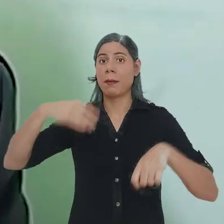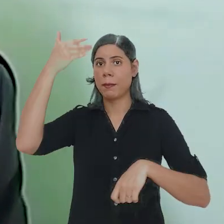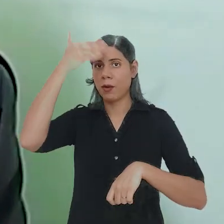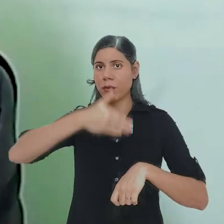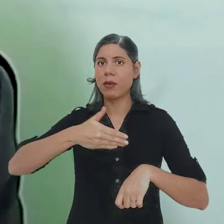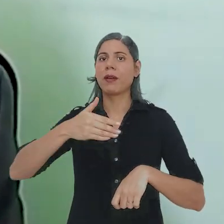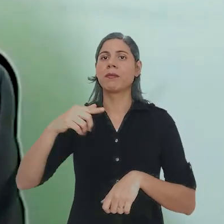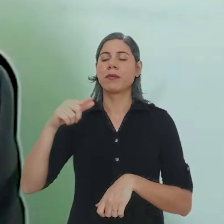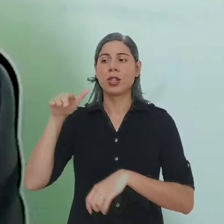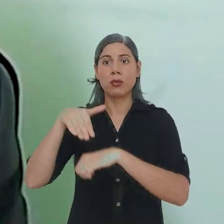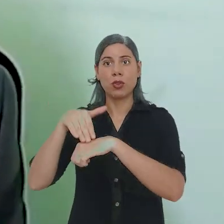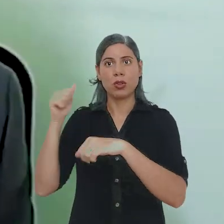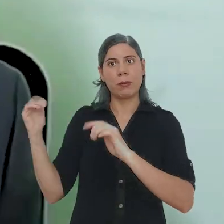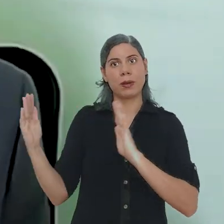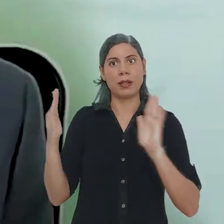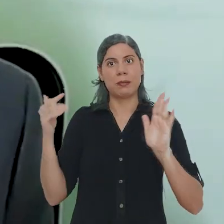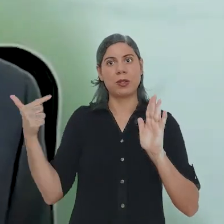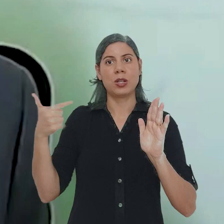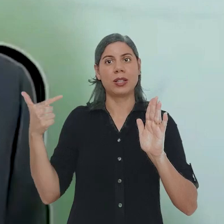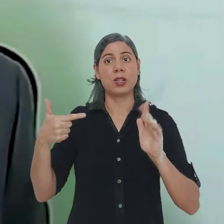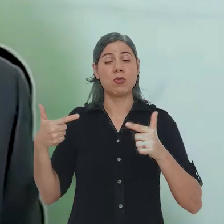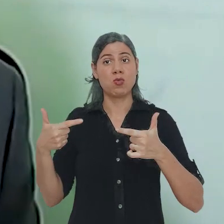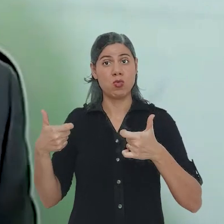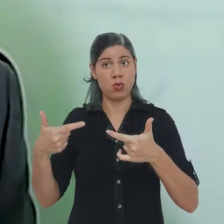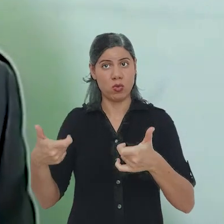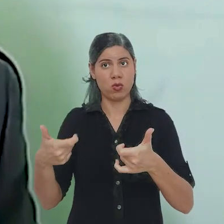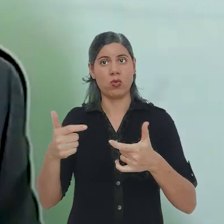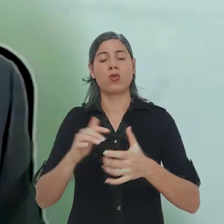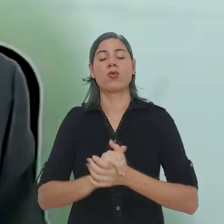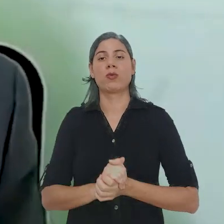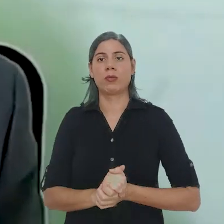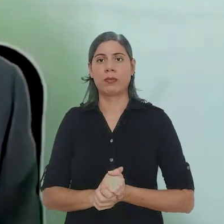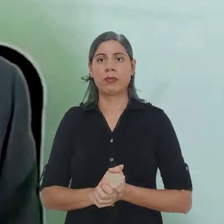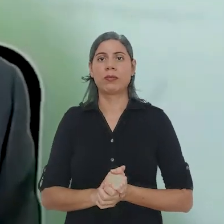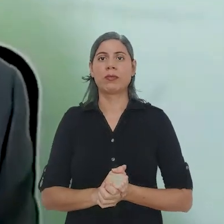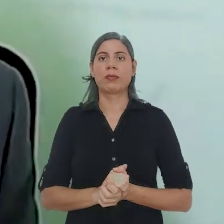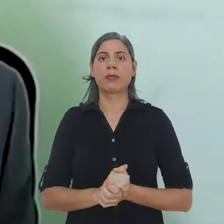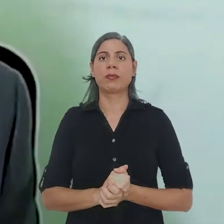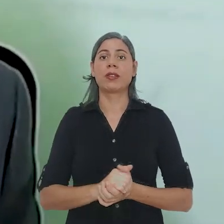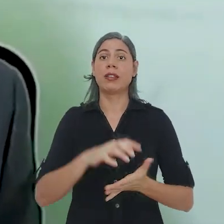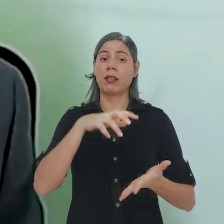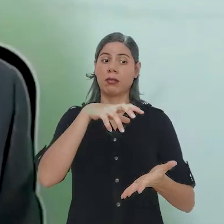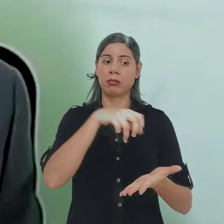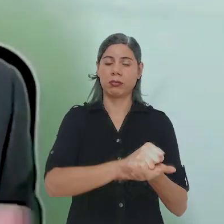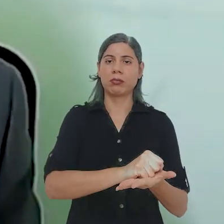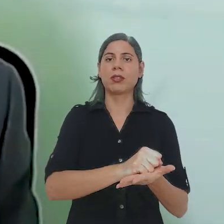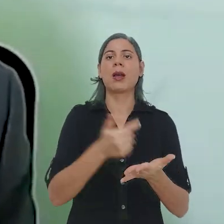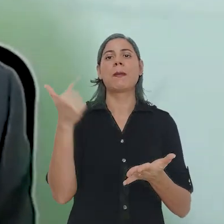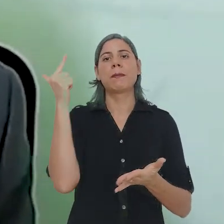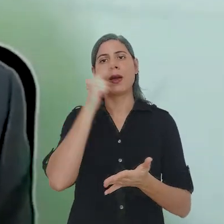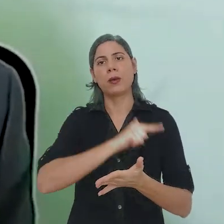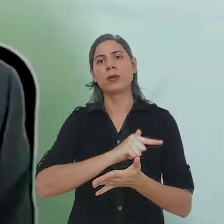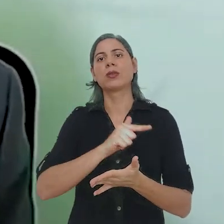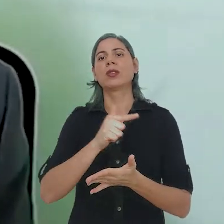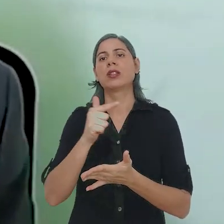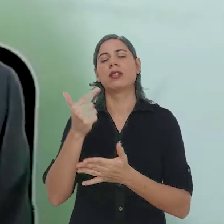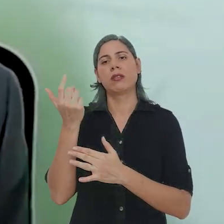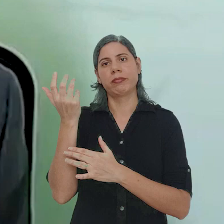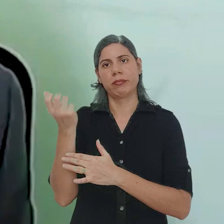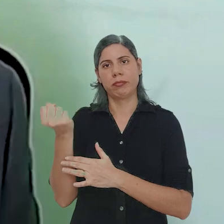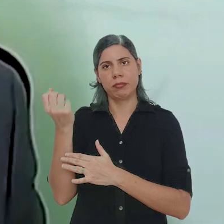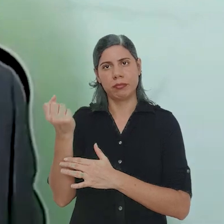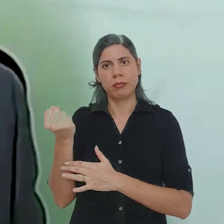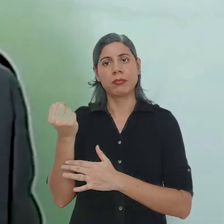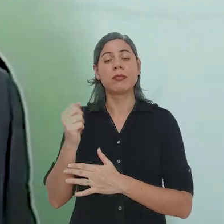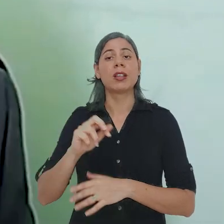foram convocados na Segunda Guerra Mundial e arregimentados para poder ter acesso a esse